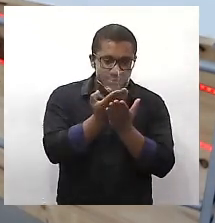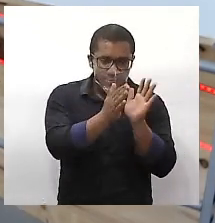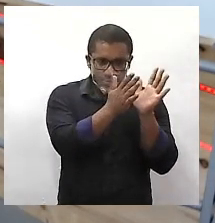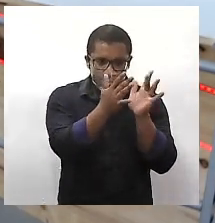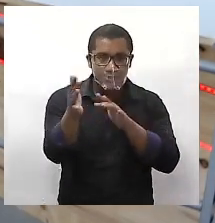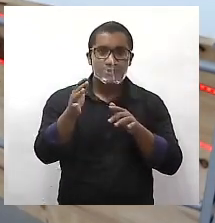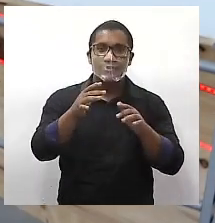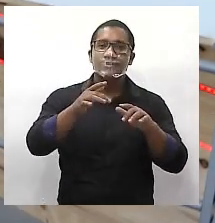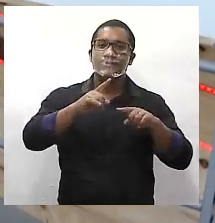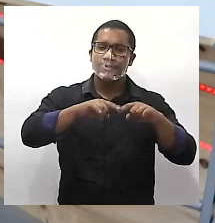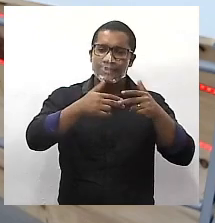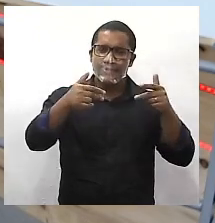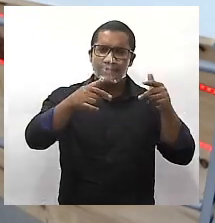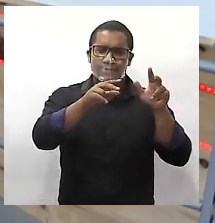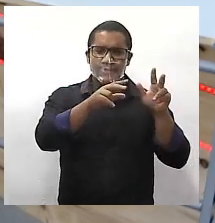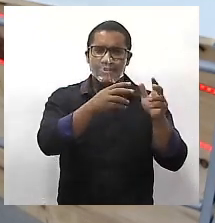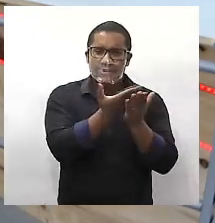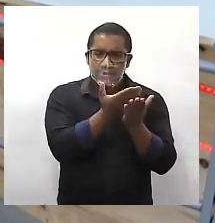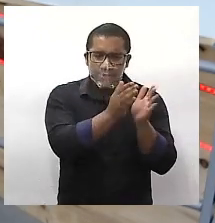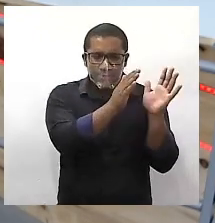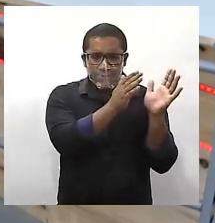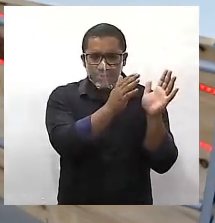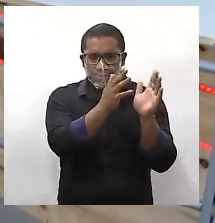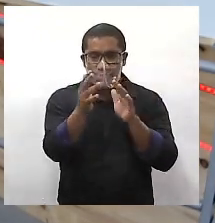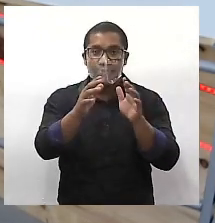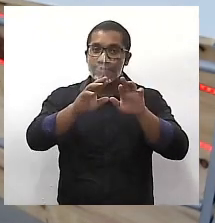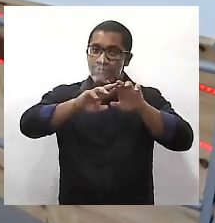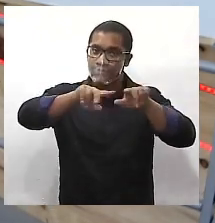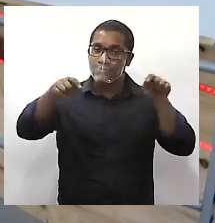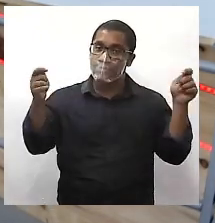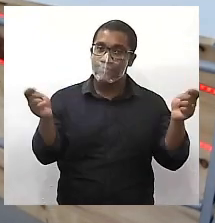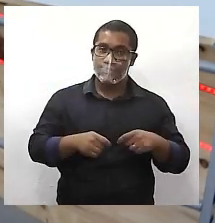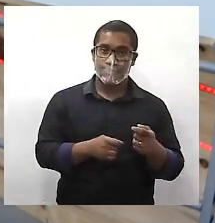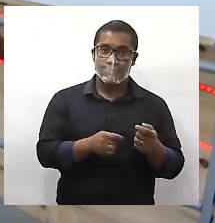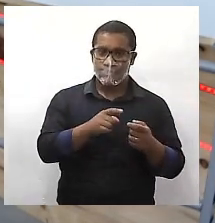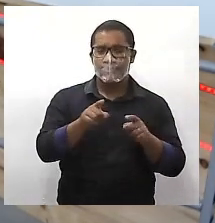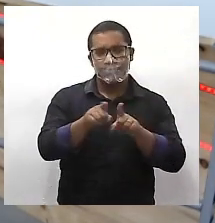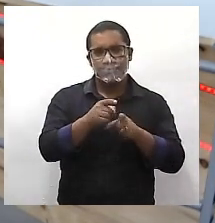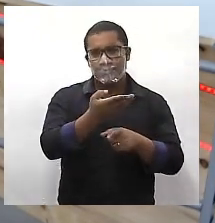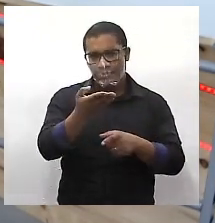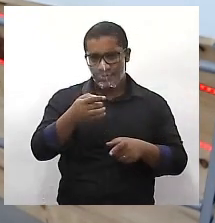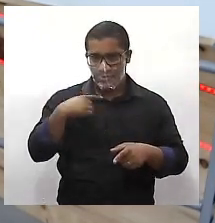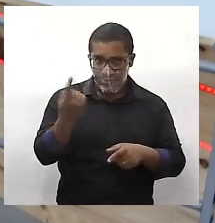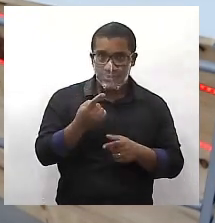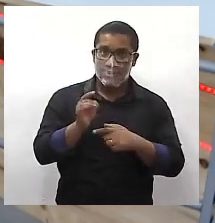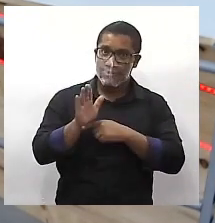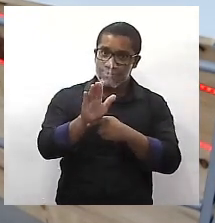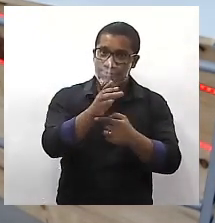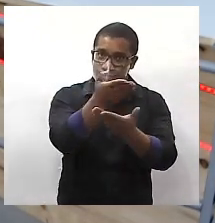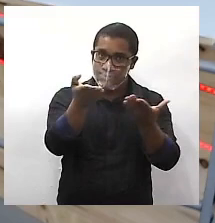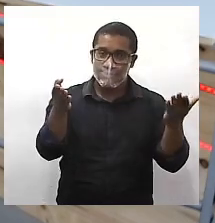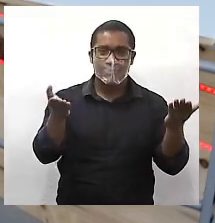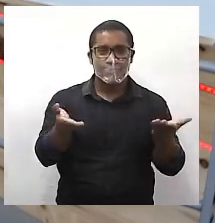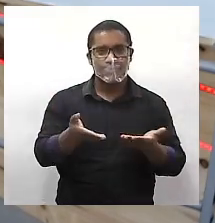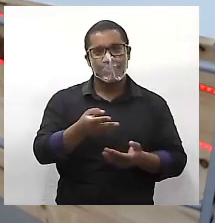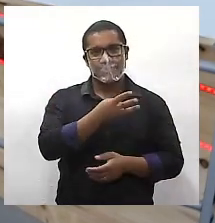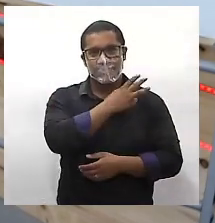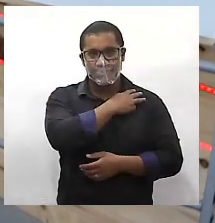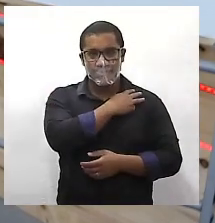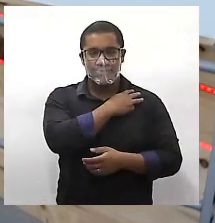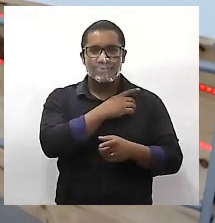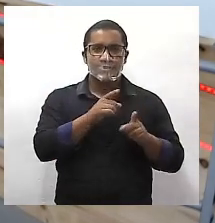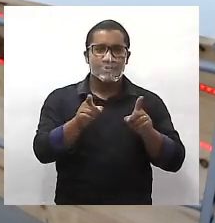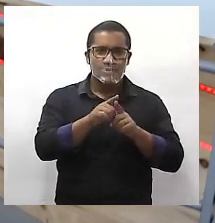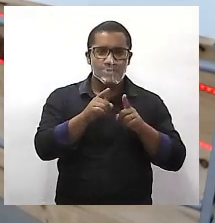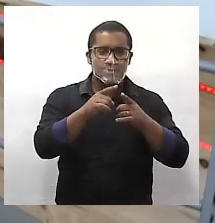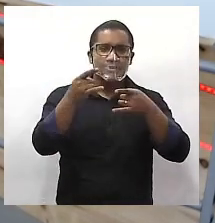os materiais do EducaPE, tá? E assim, vocês vão ver como a gente vai te ajudar nesse terceiro ano, tá? E, assim, e todas as